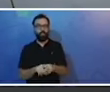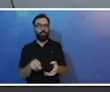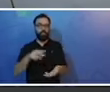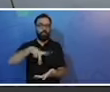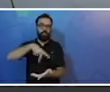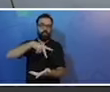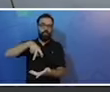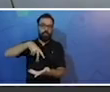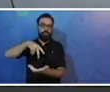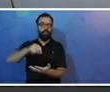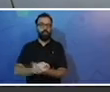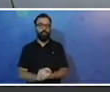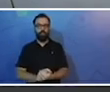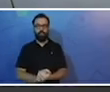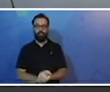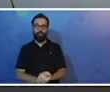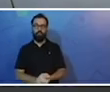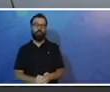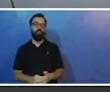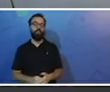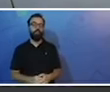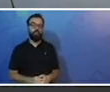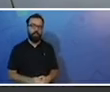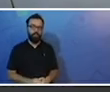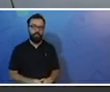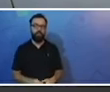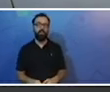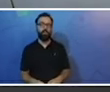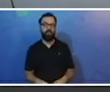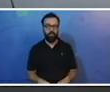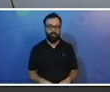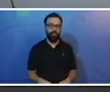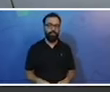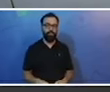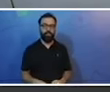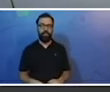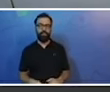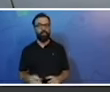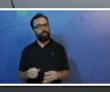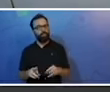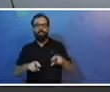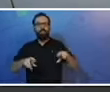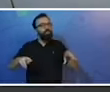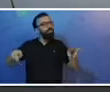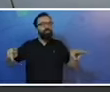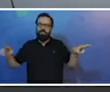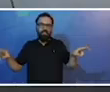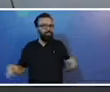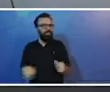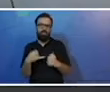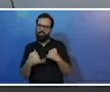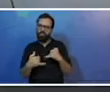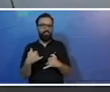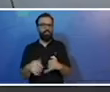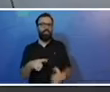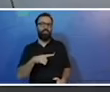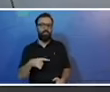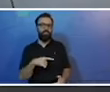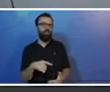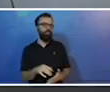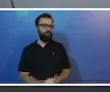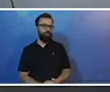movimentos de música e dança para fazer as nossas brincadeiras certo Existem várias delas por aí muitas